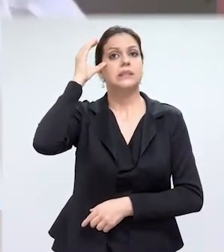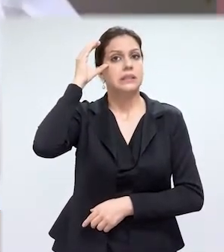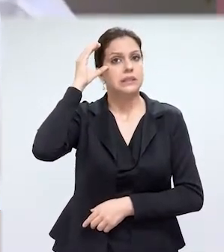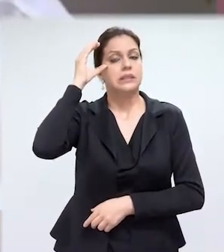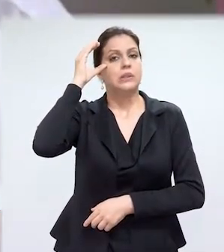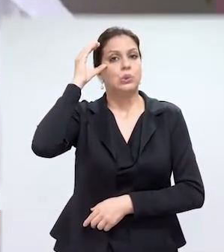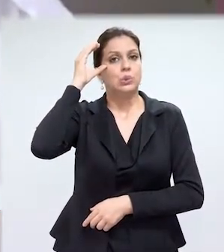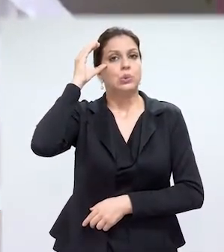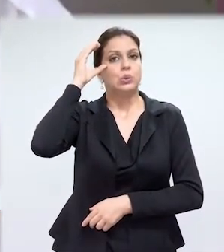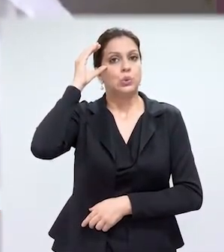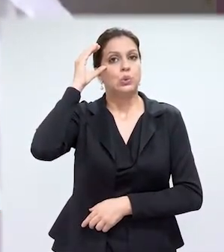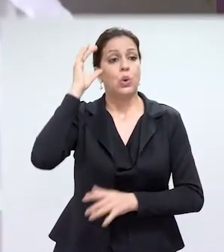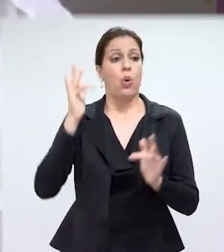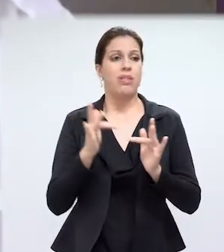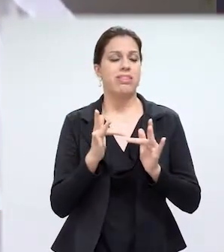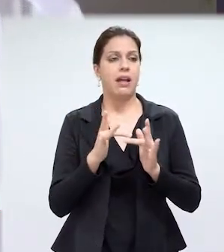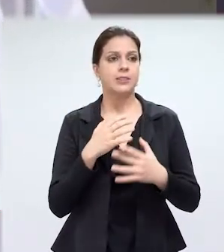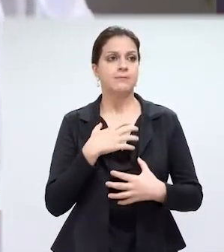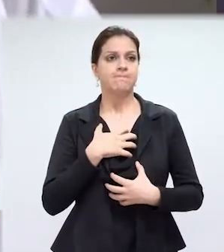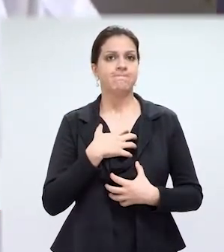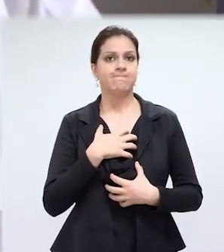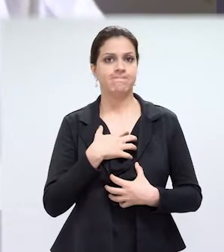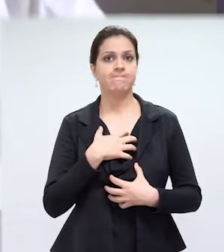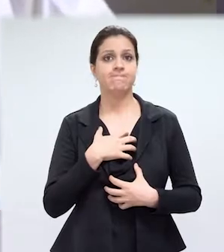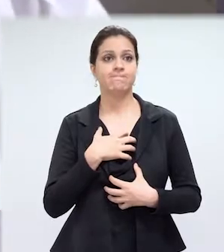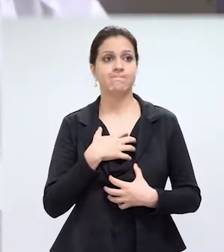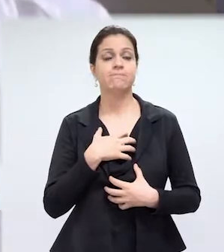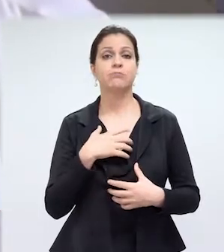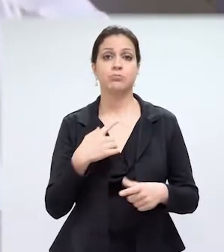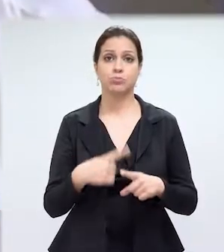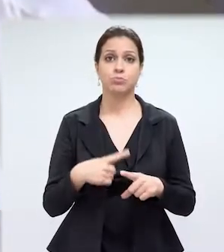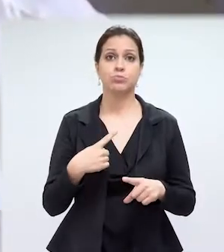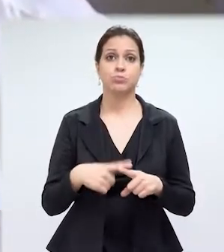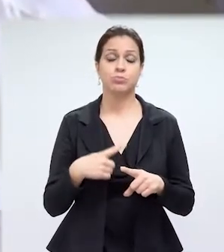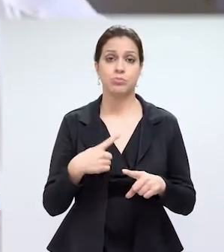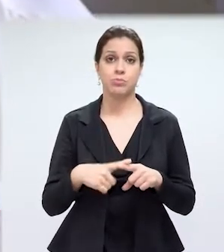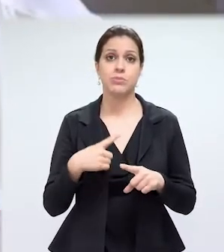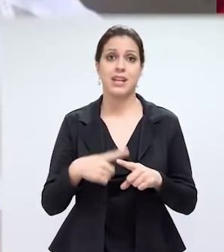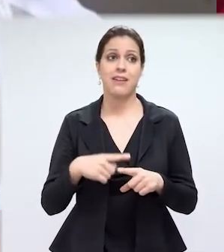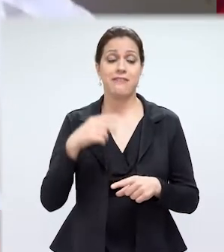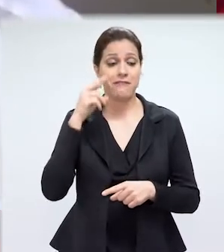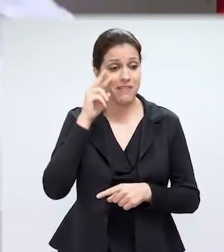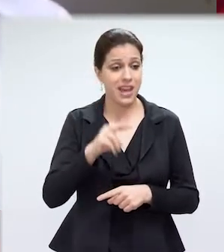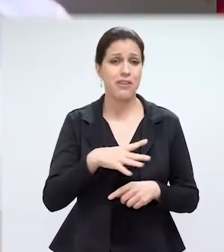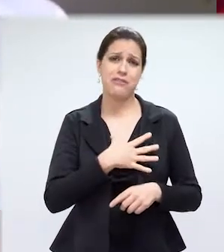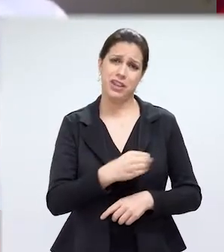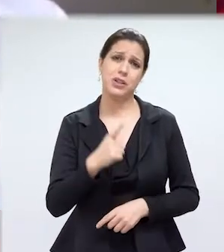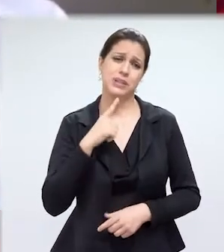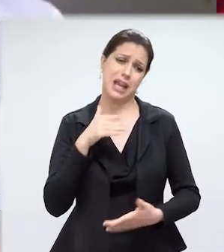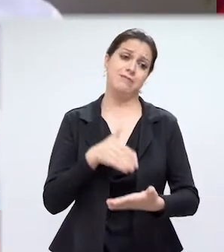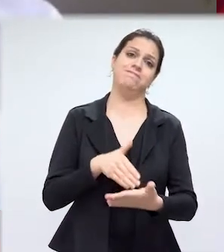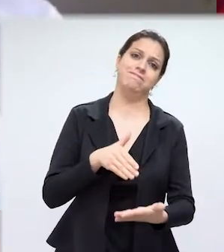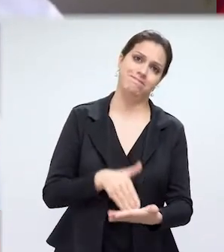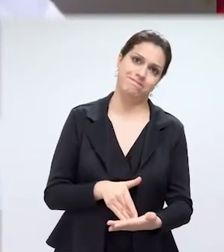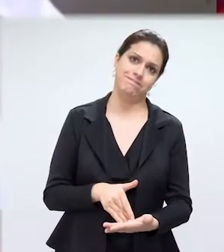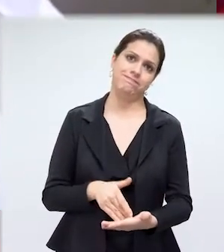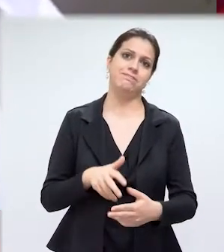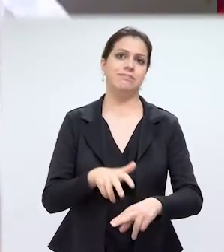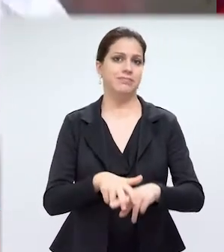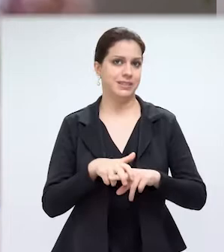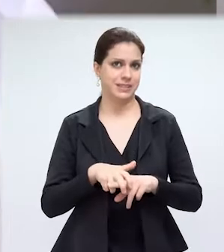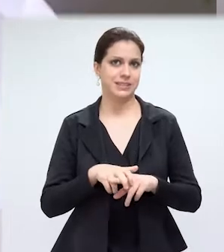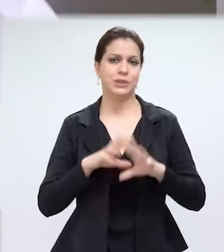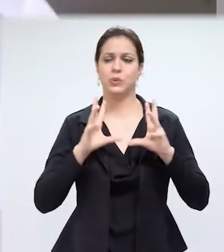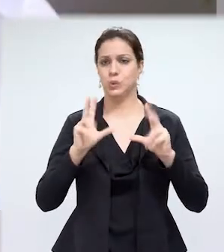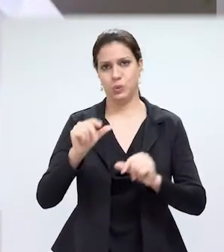também, ele também tem que entrar em contato, às vezes, com essa frustração em relação ao filho. Então,